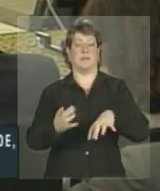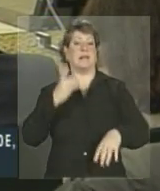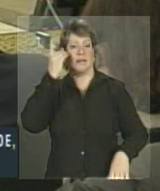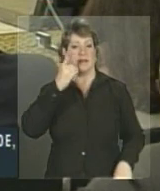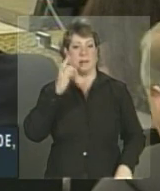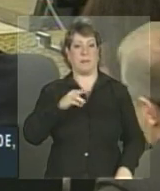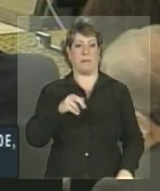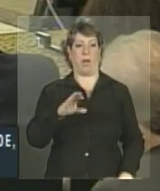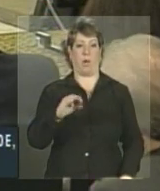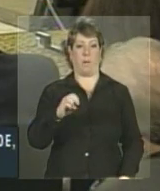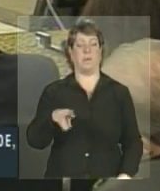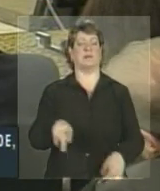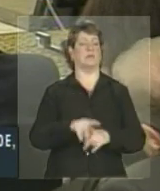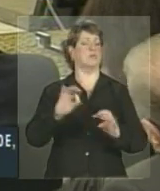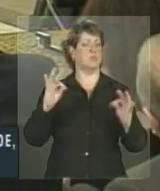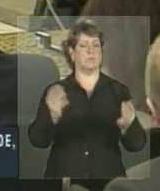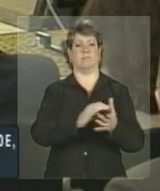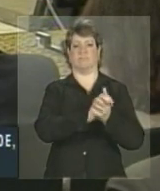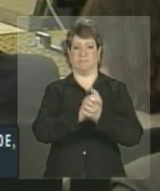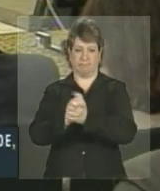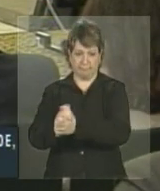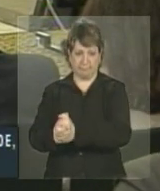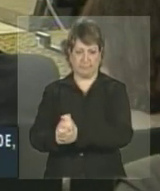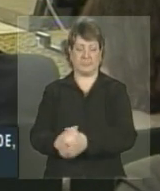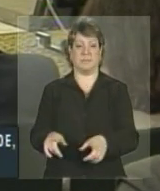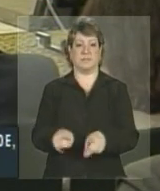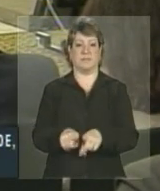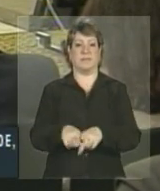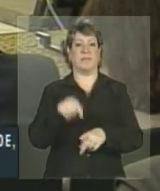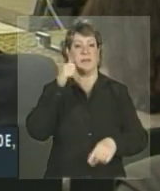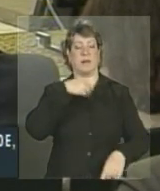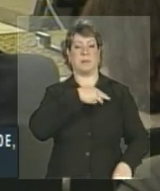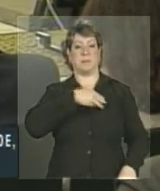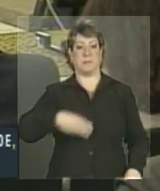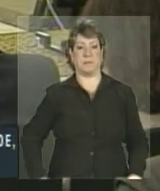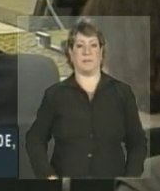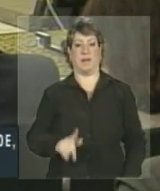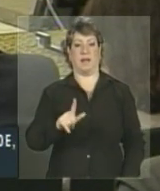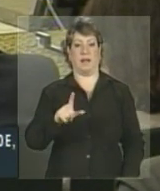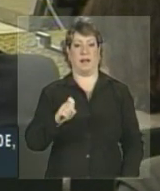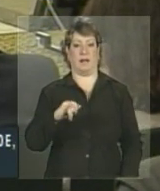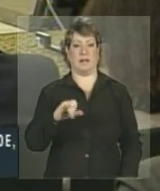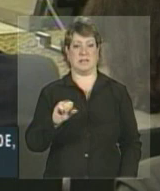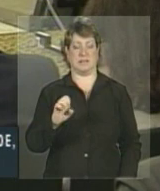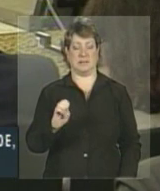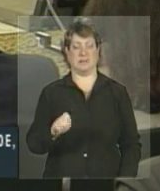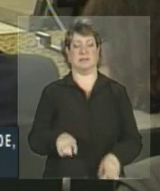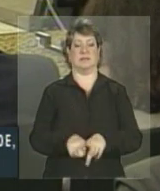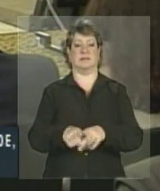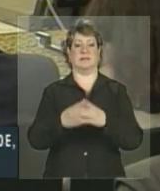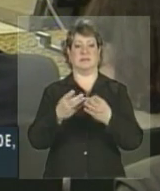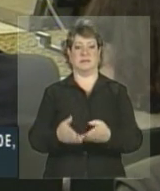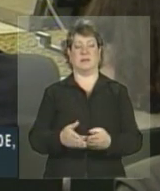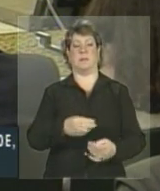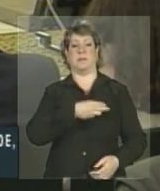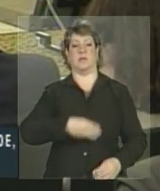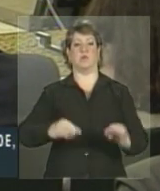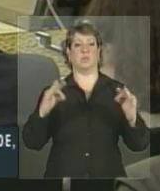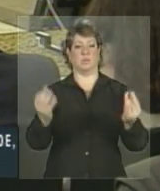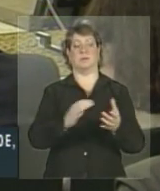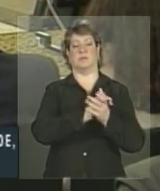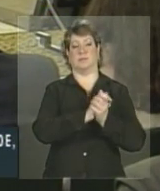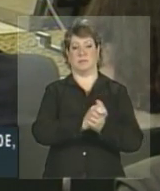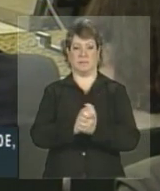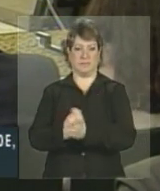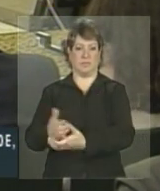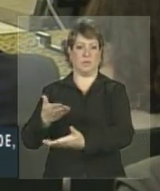quem cumprimento todos os deputados e deputadas, ministra Gleice, ministra Miriam, ministro Aguinaldo, em nome de quem cumprimento